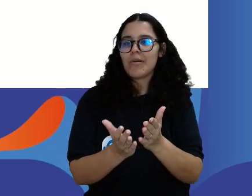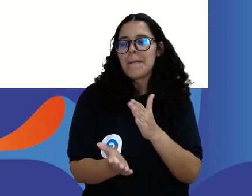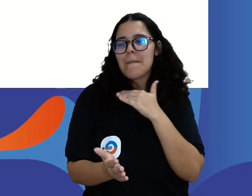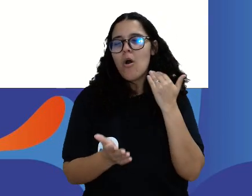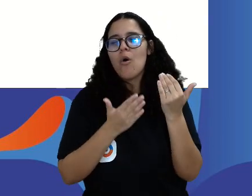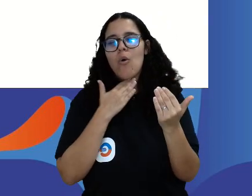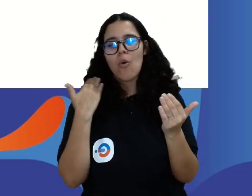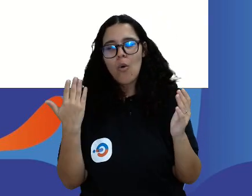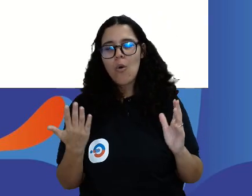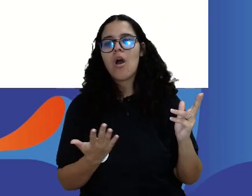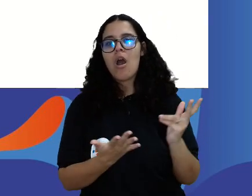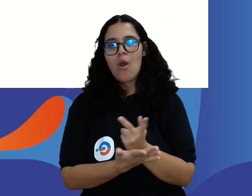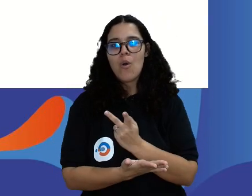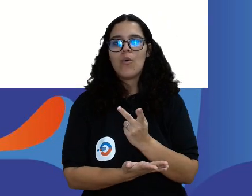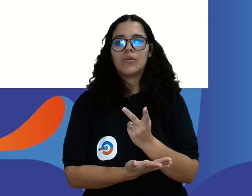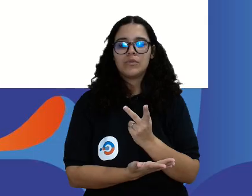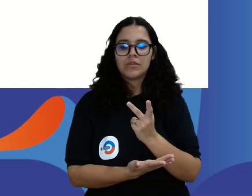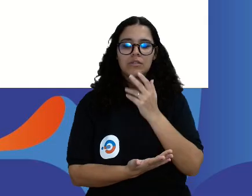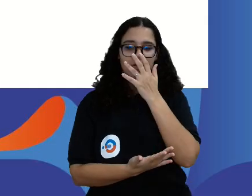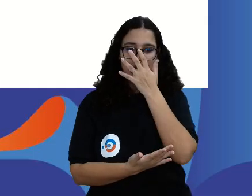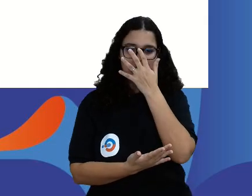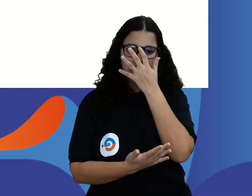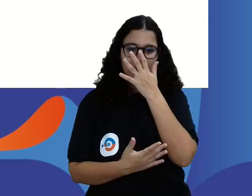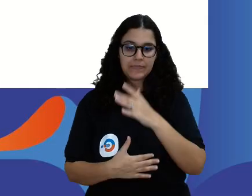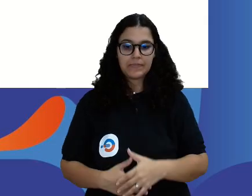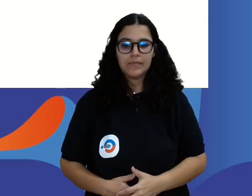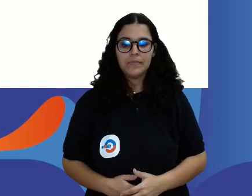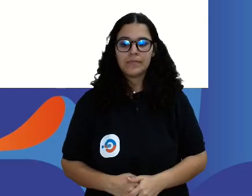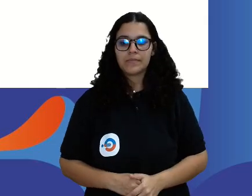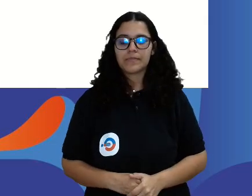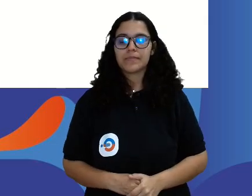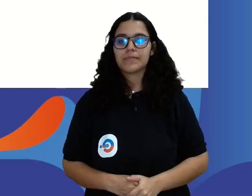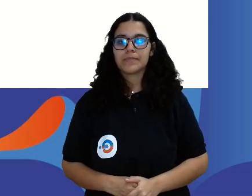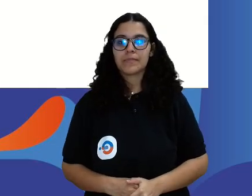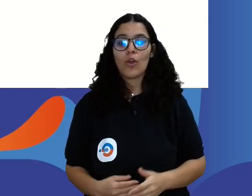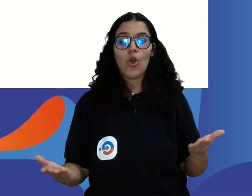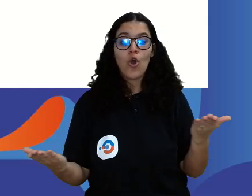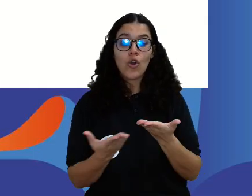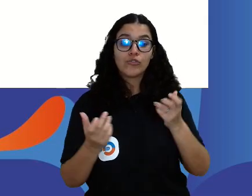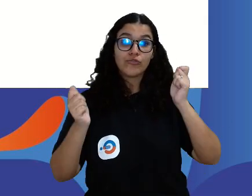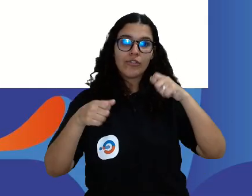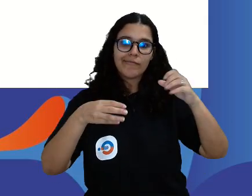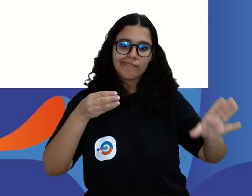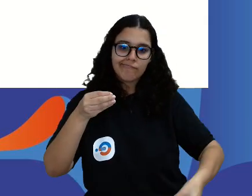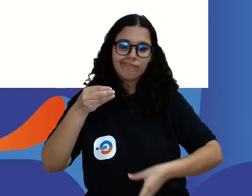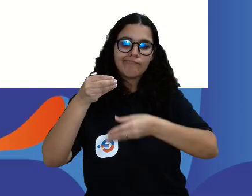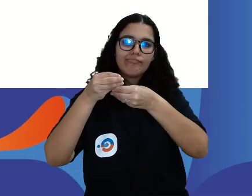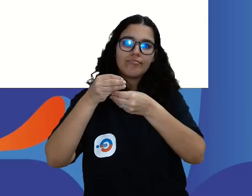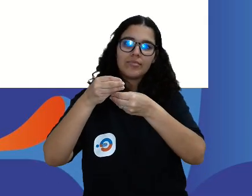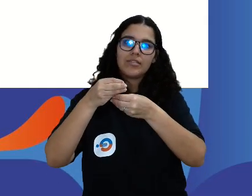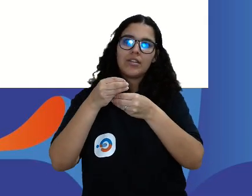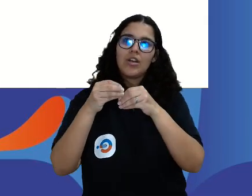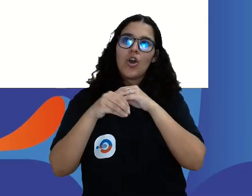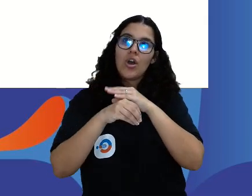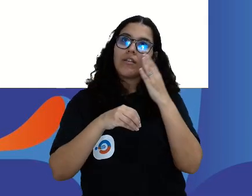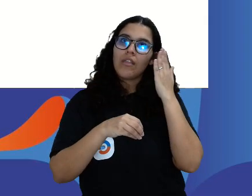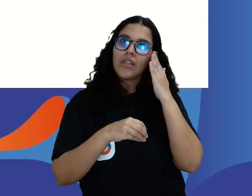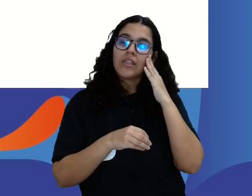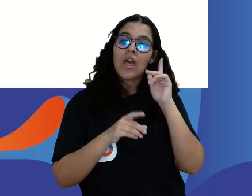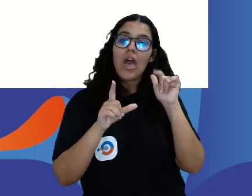a vida. O que a gente pode acrescentar a isso também é que, mais uma vez,